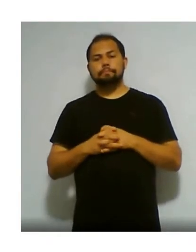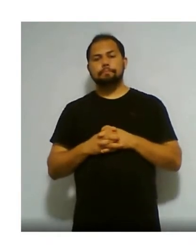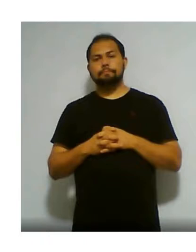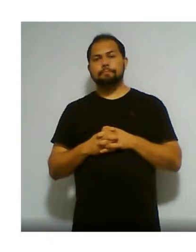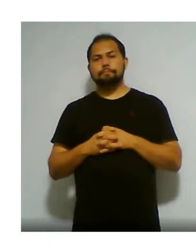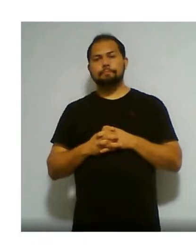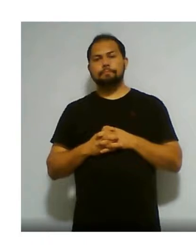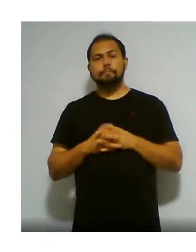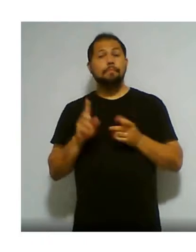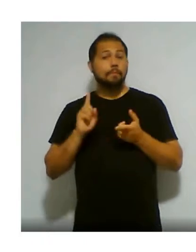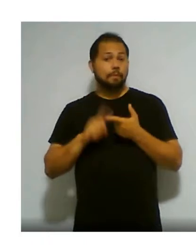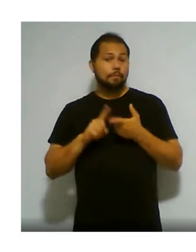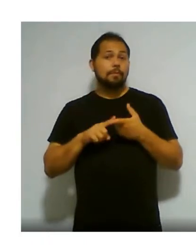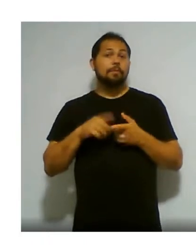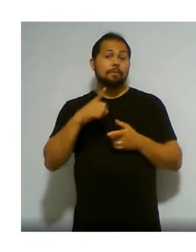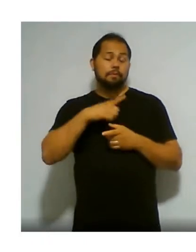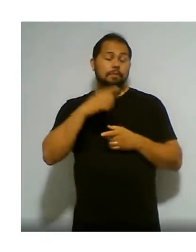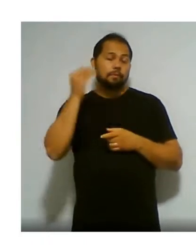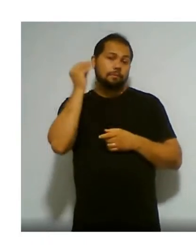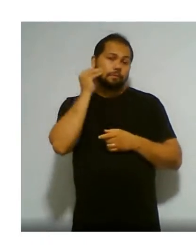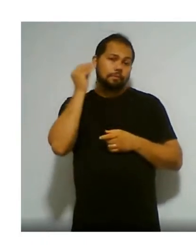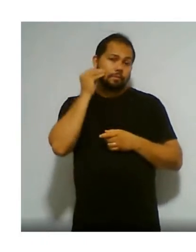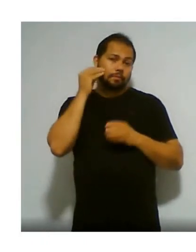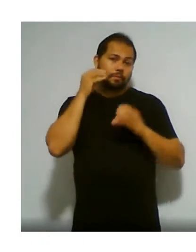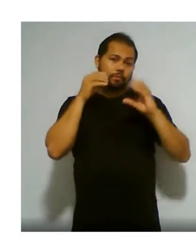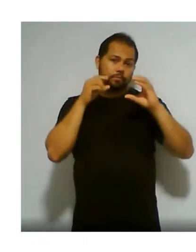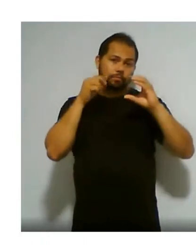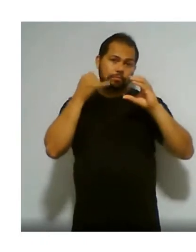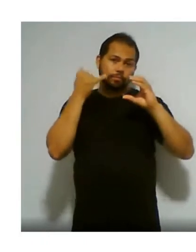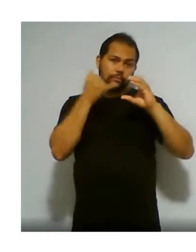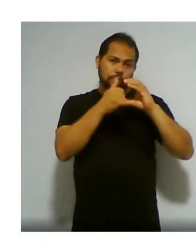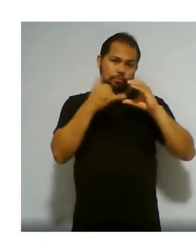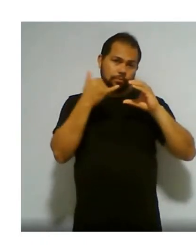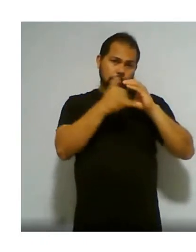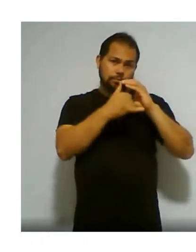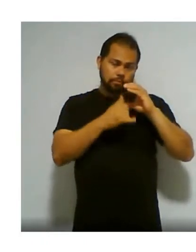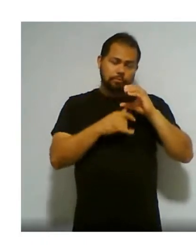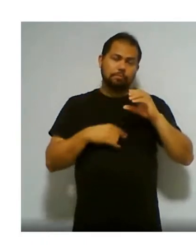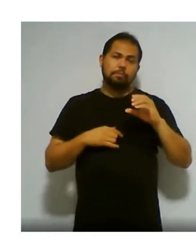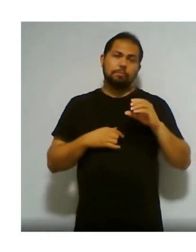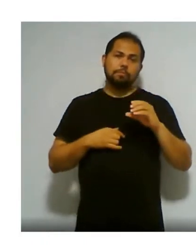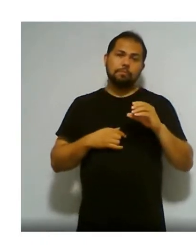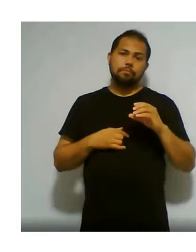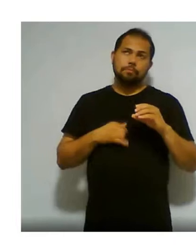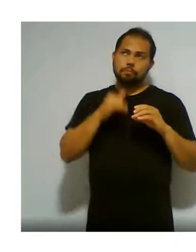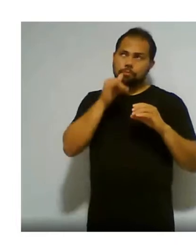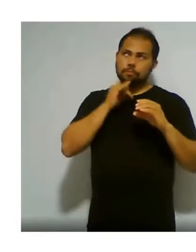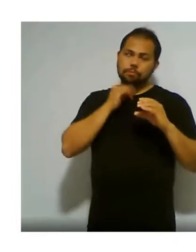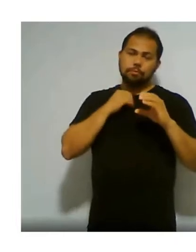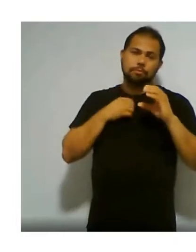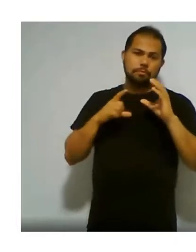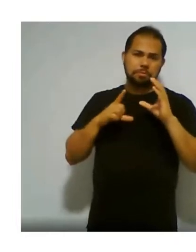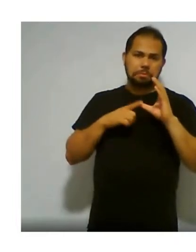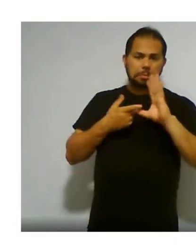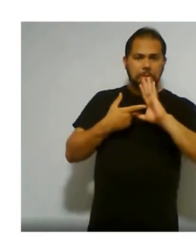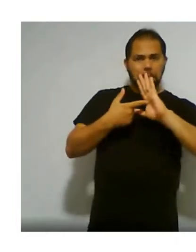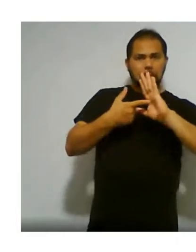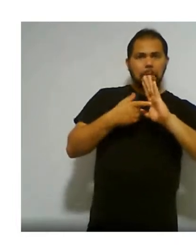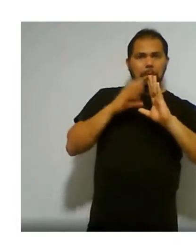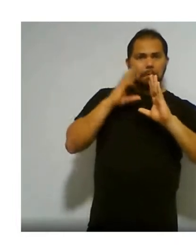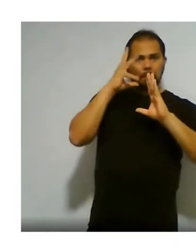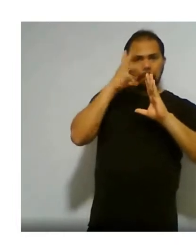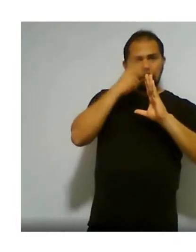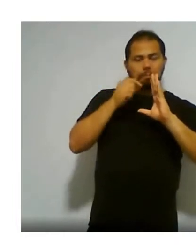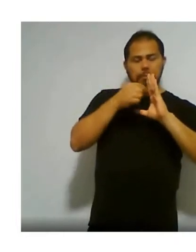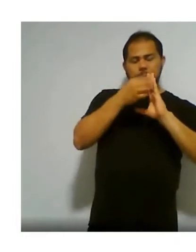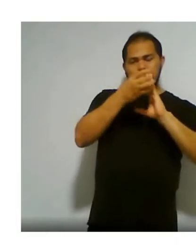Existem testadores de fontes dedicados, né? Então aqui tem um exemplo de um testador, né, com um display bonitinho. Aí eu pego todos os conectores da